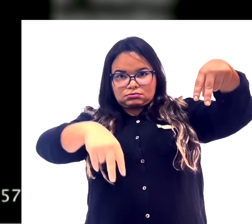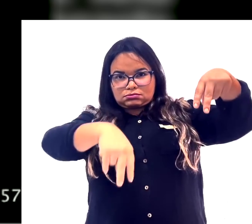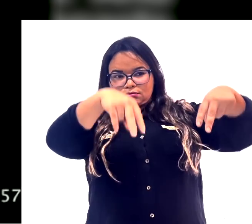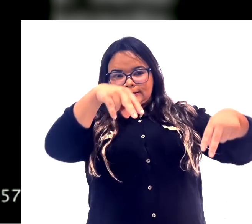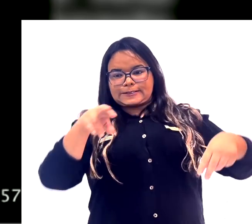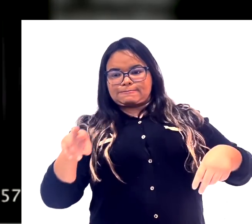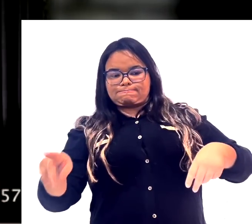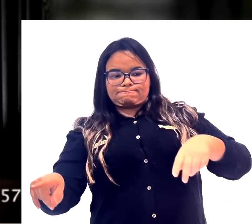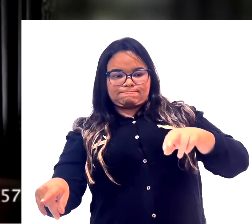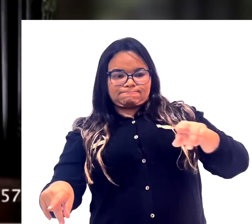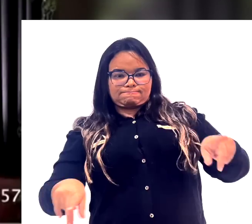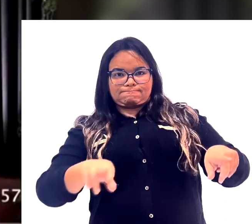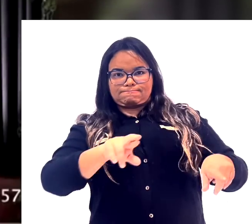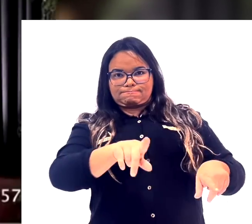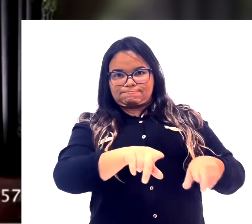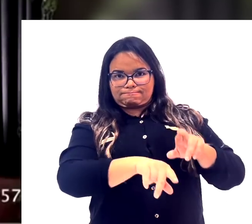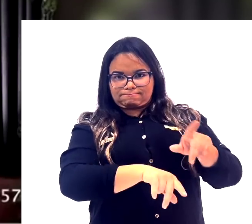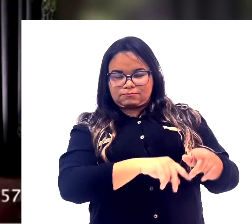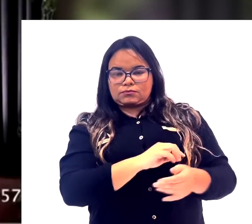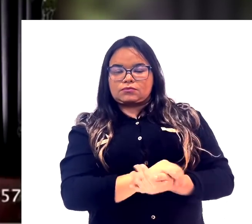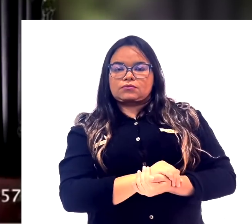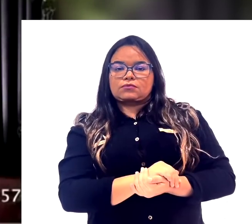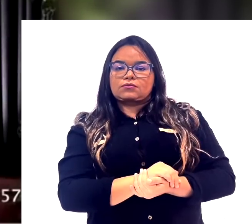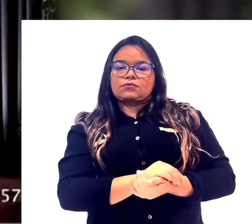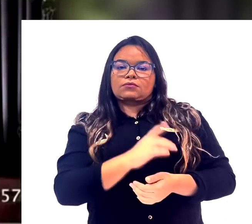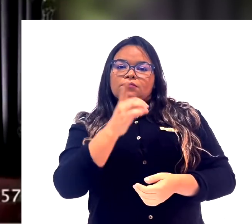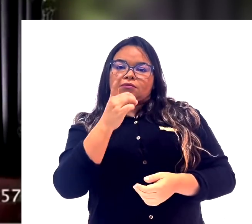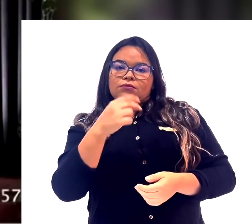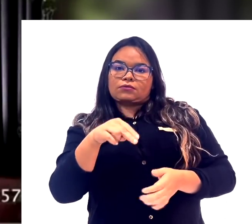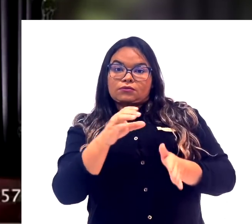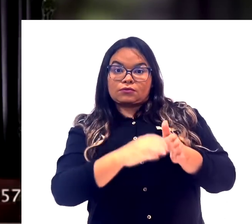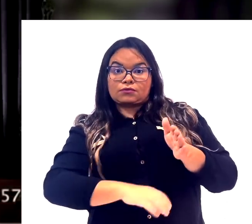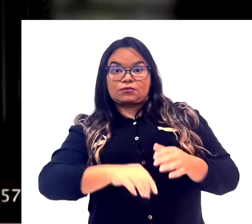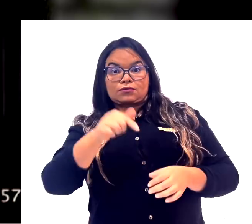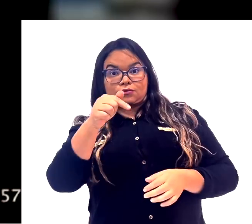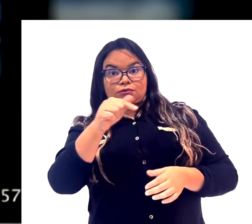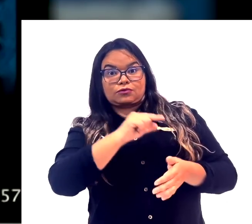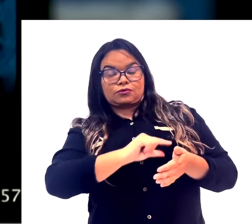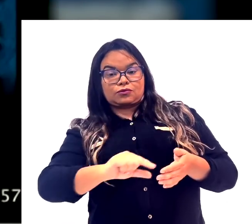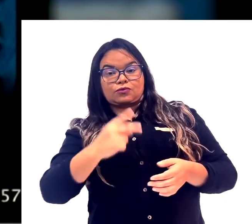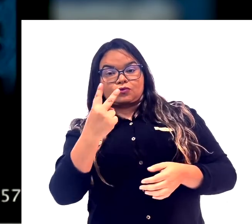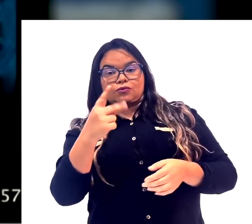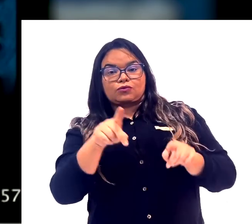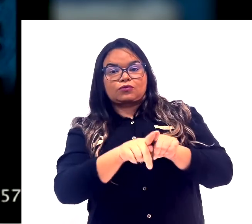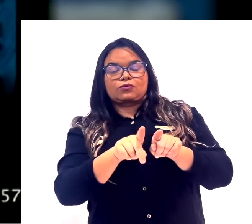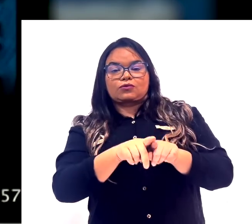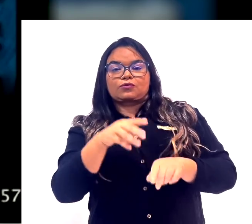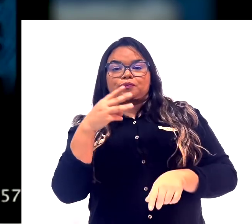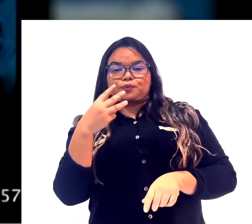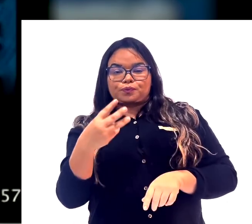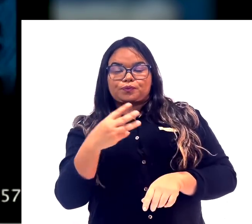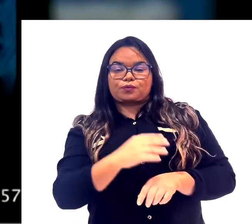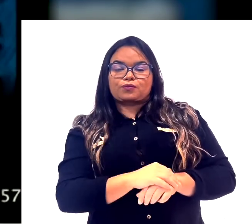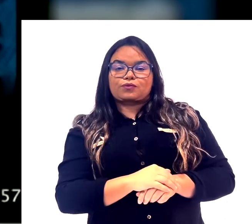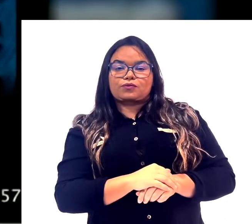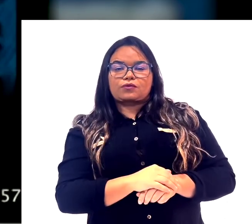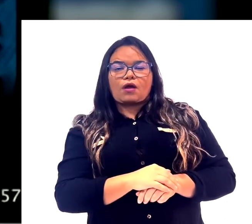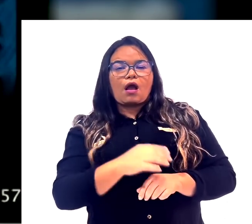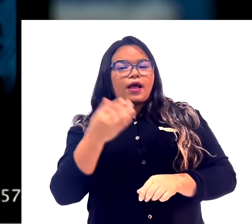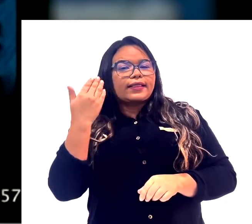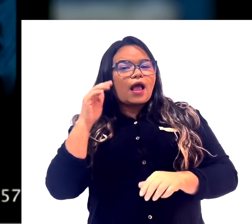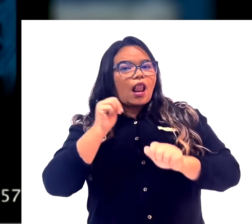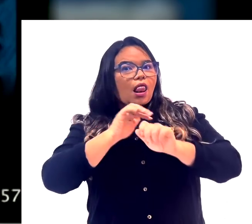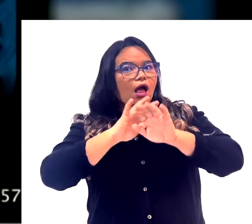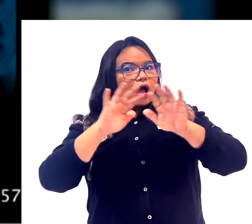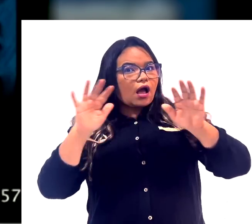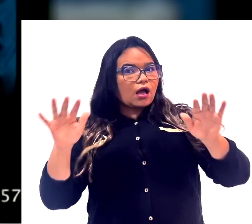eram diferentes uns dos outros. Daniel 7, versos 2 e 3. Assim, vamos apenas ter certeza que